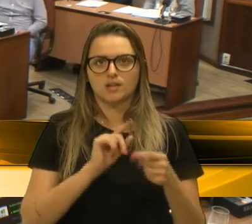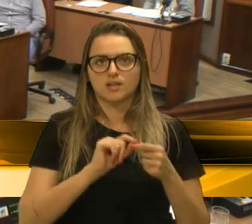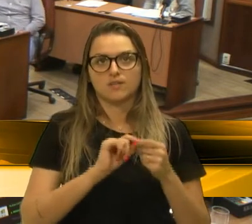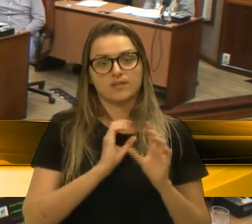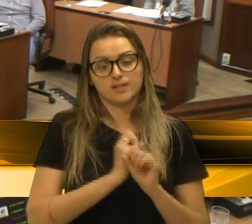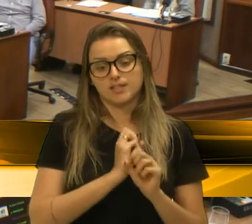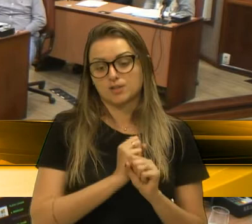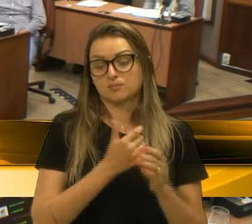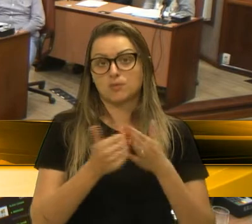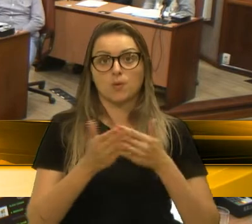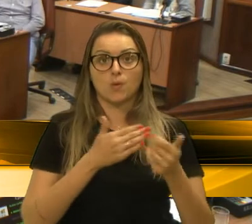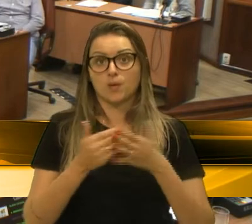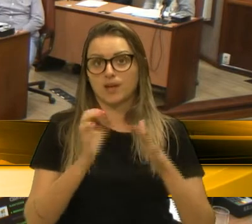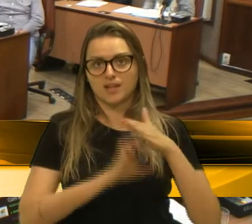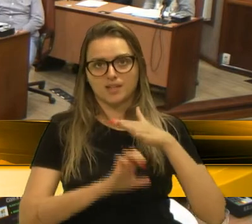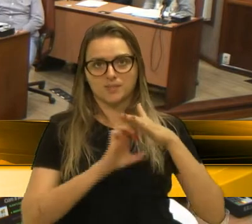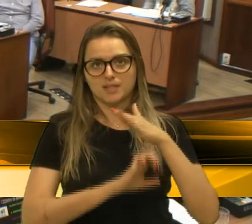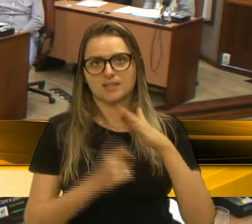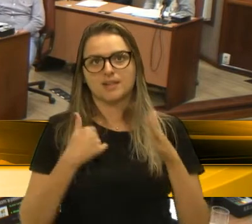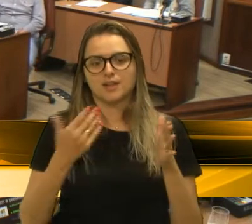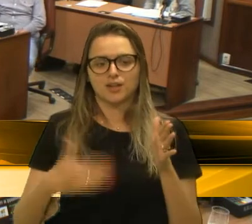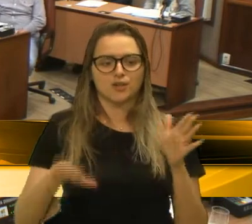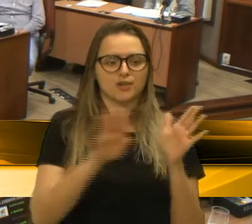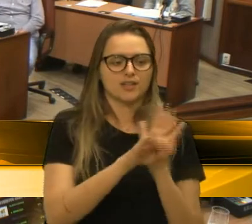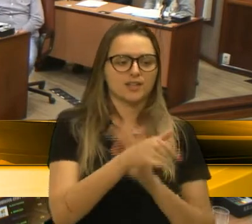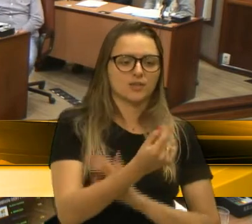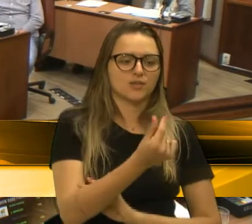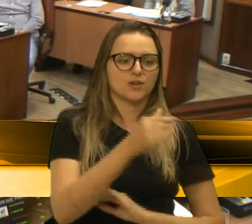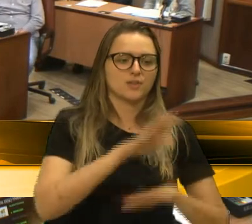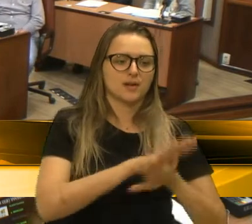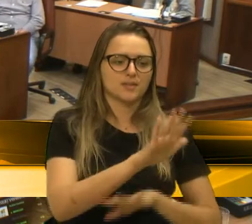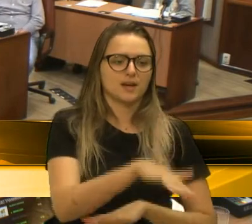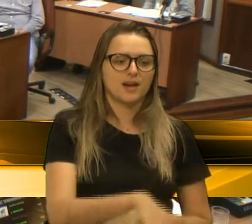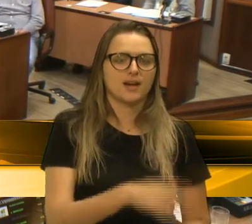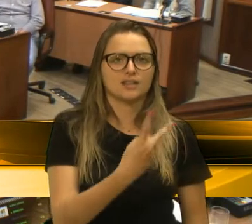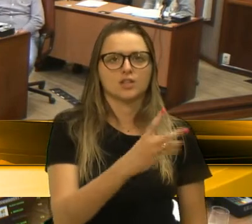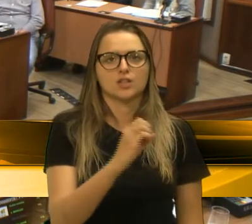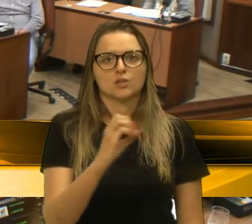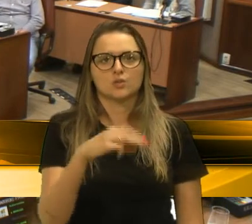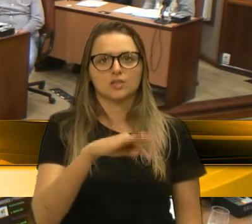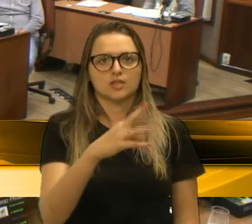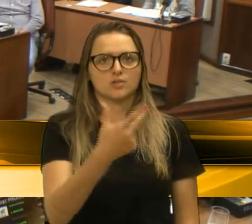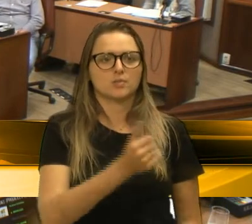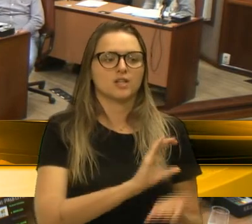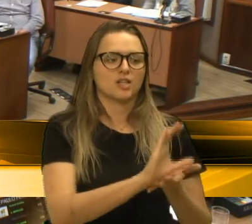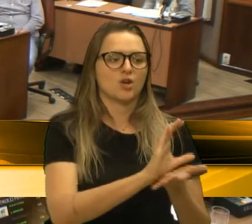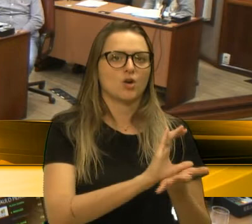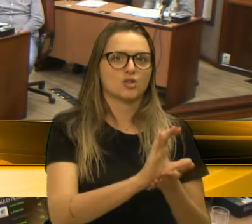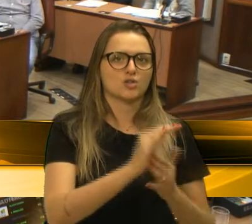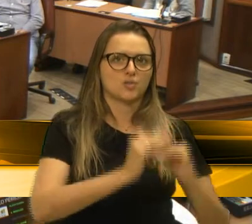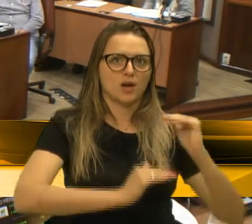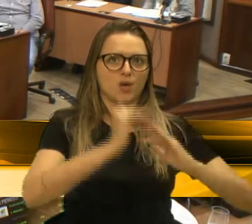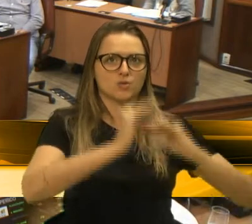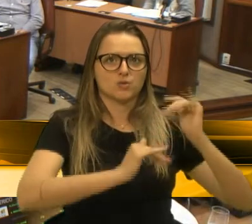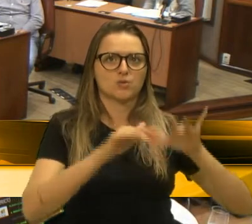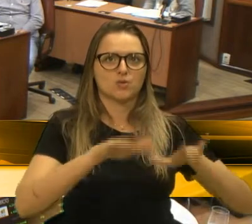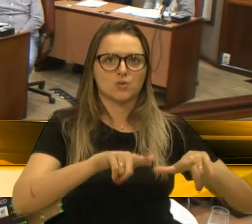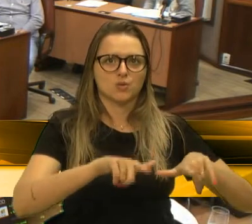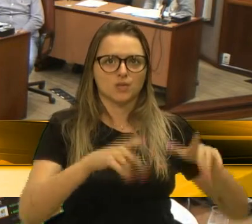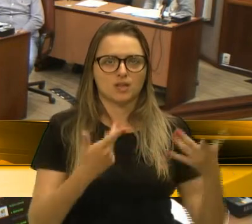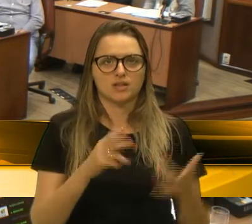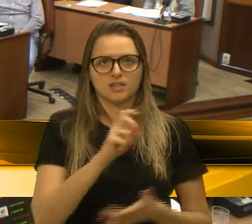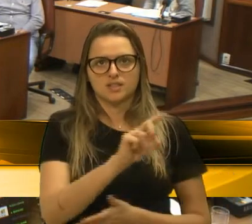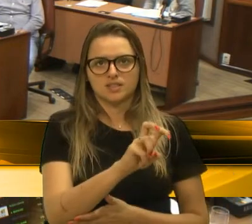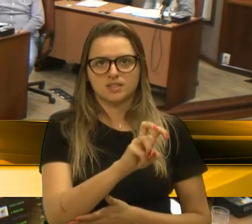Qualquer empresa faz. Eu vou vir aqui com uma tarifa mais baixa, vou botar 200 milhões. Quanto tempo eu vou botar meu payback? 5, 10,